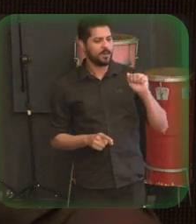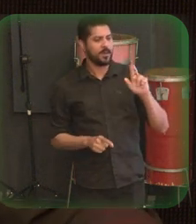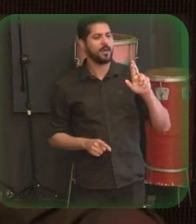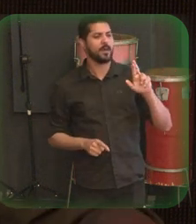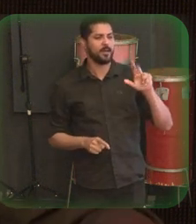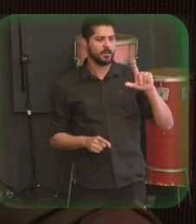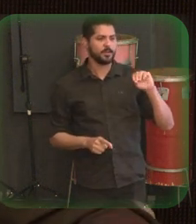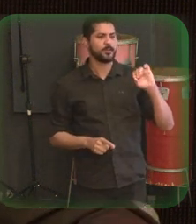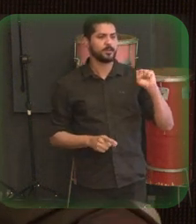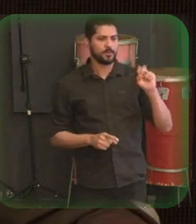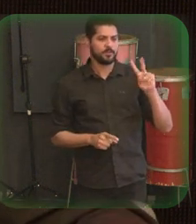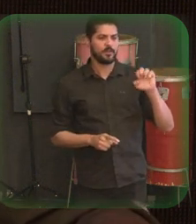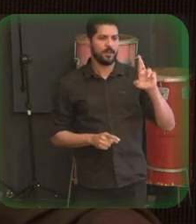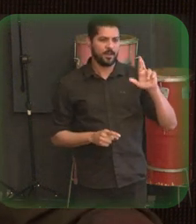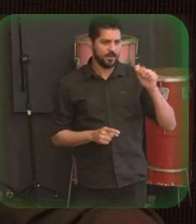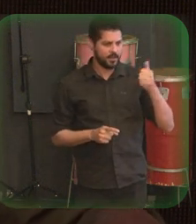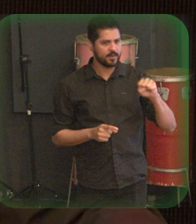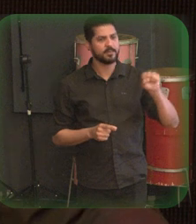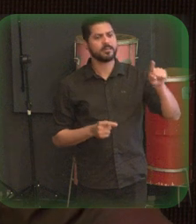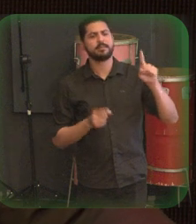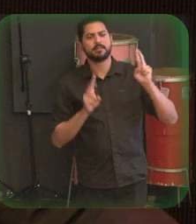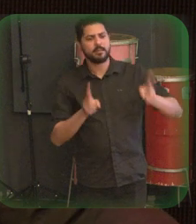parceiro, presente. Obrigado, deputado.